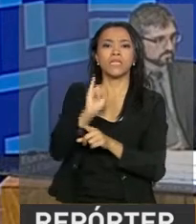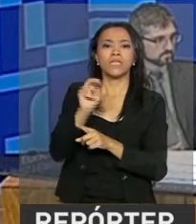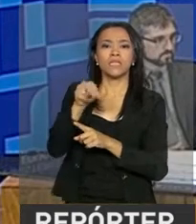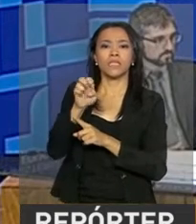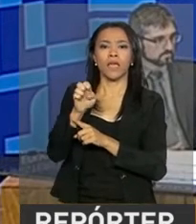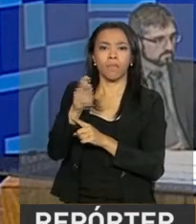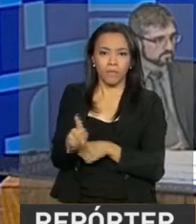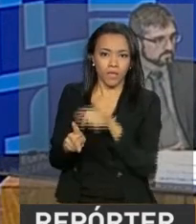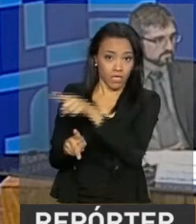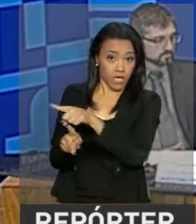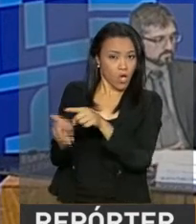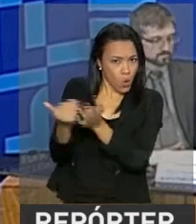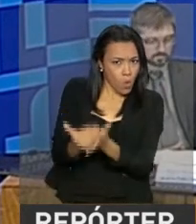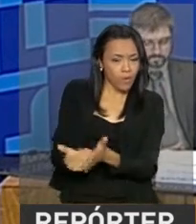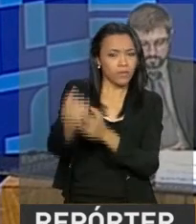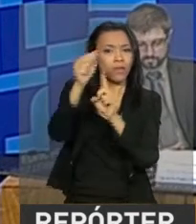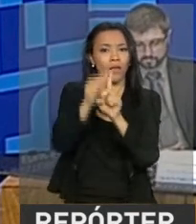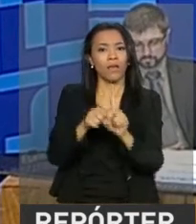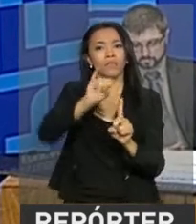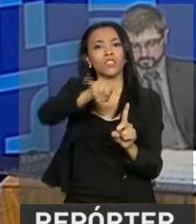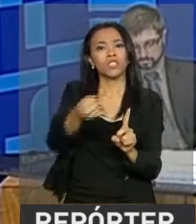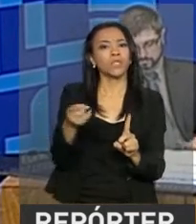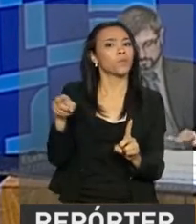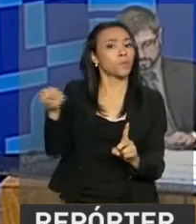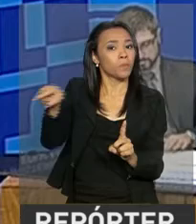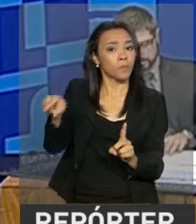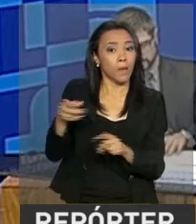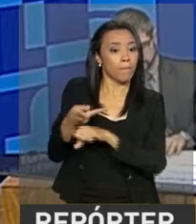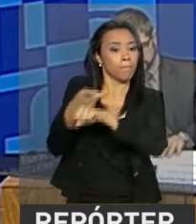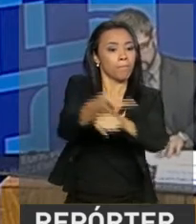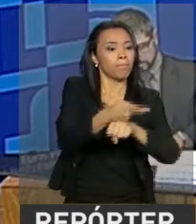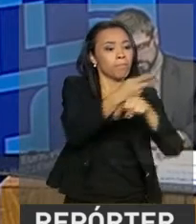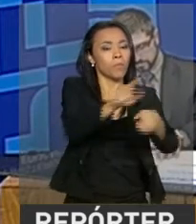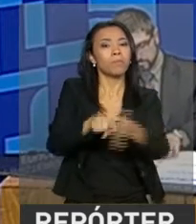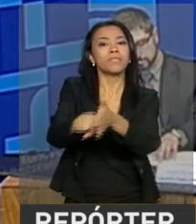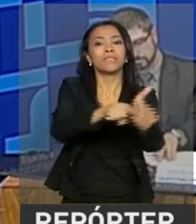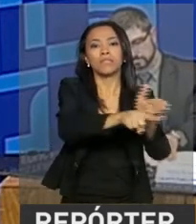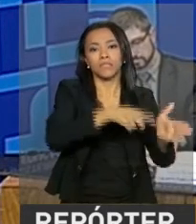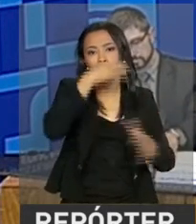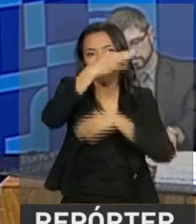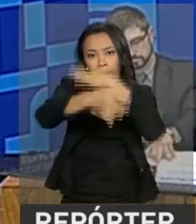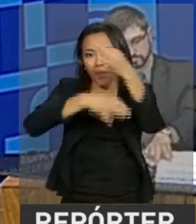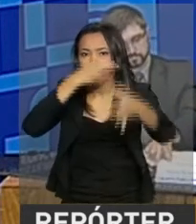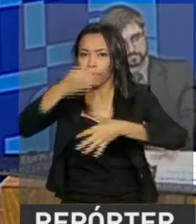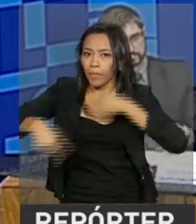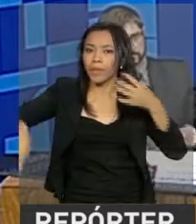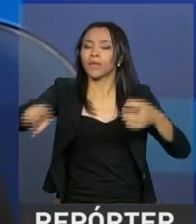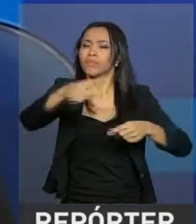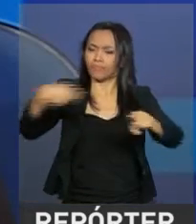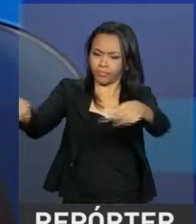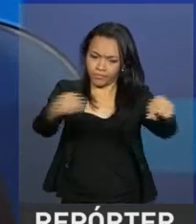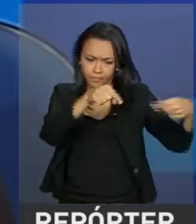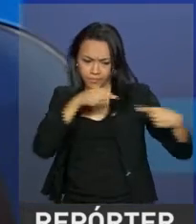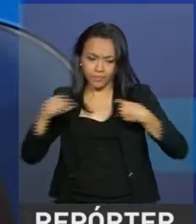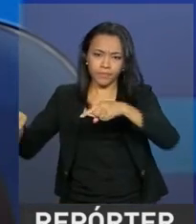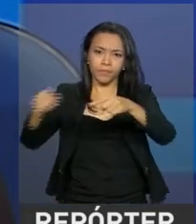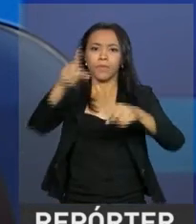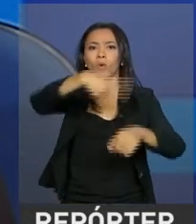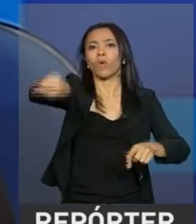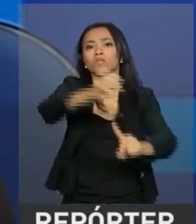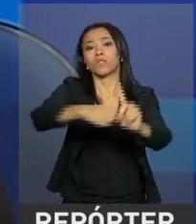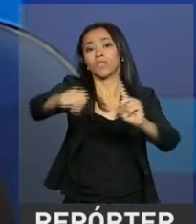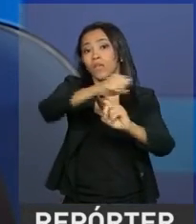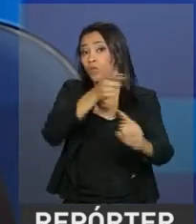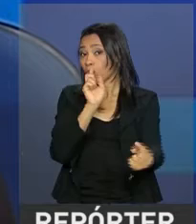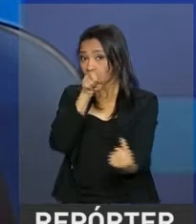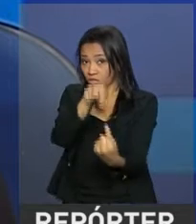logo em janeiro consultas públicas ou consulta pública e debate público tendo como